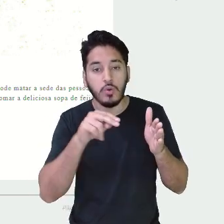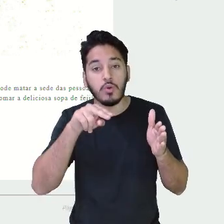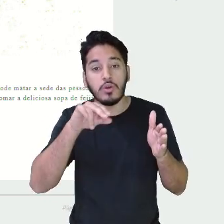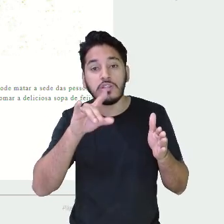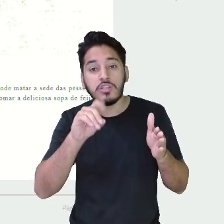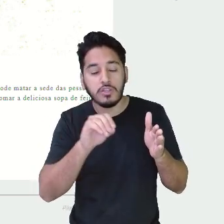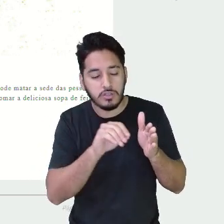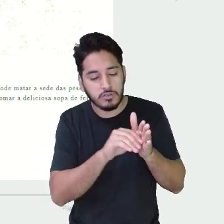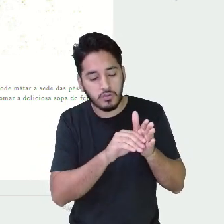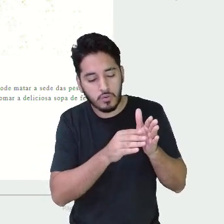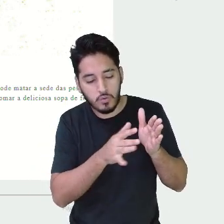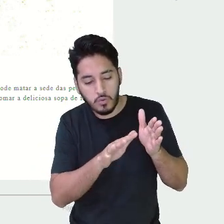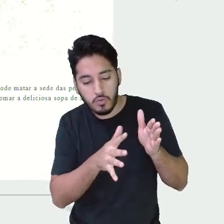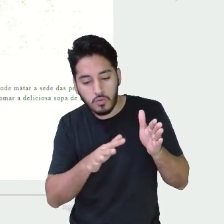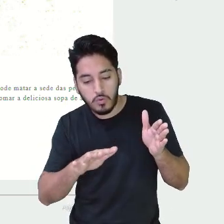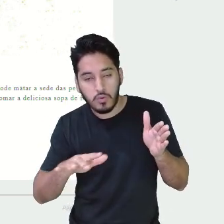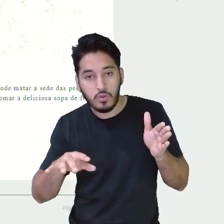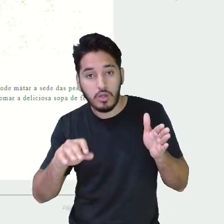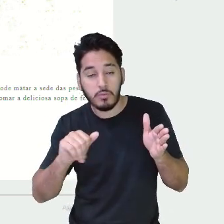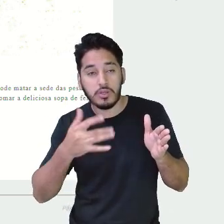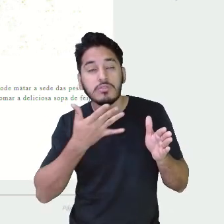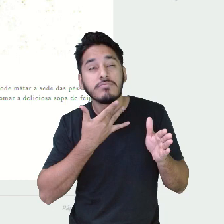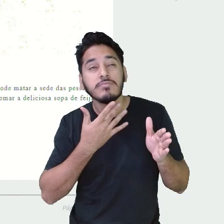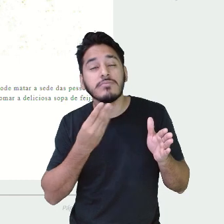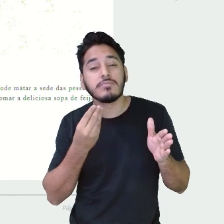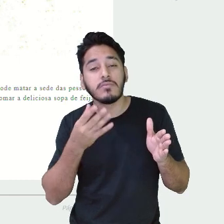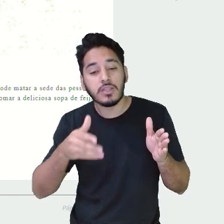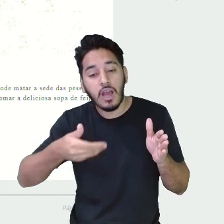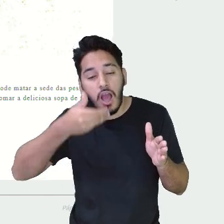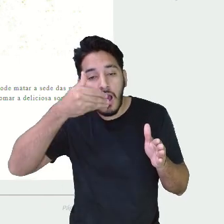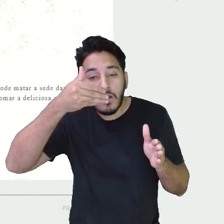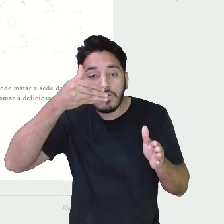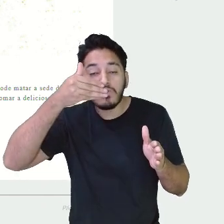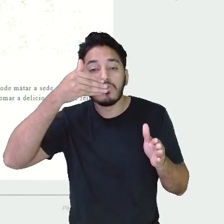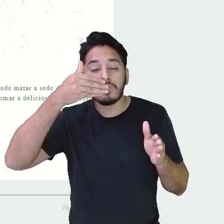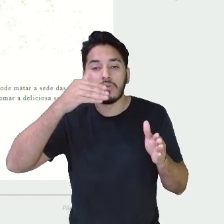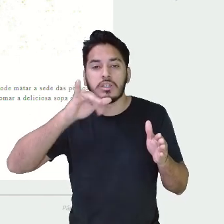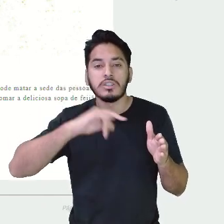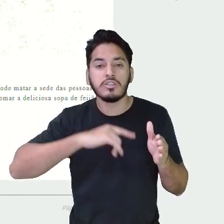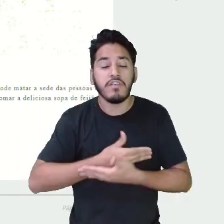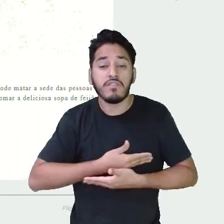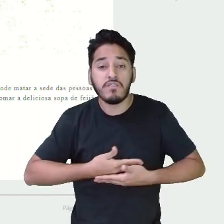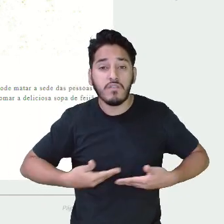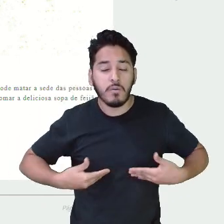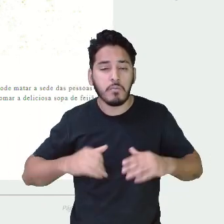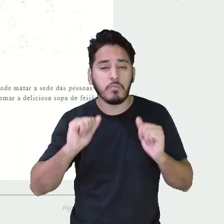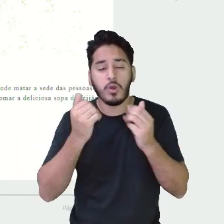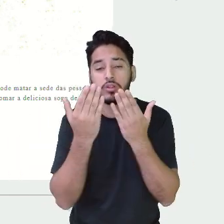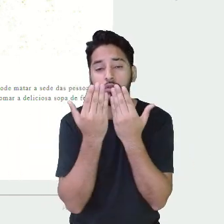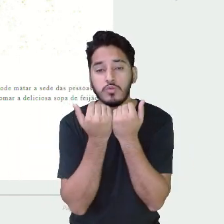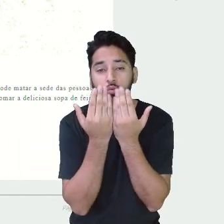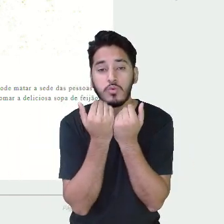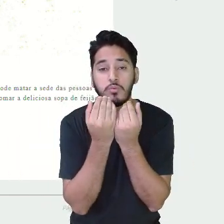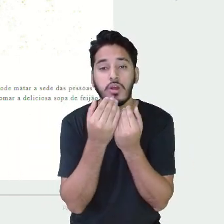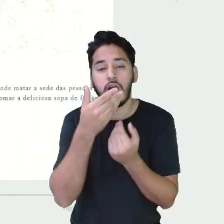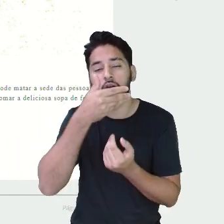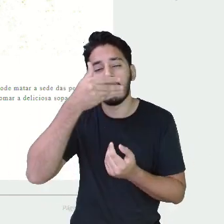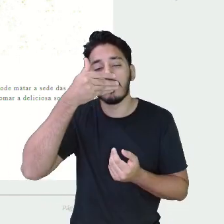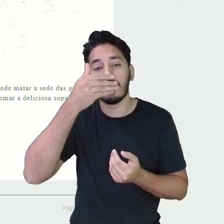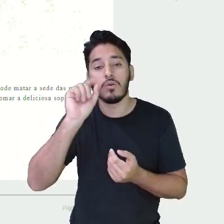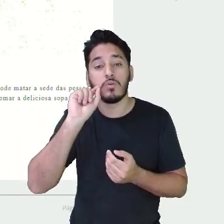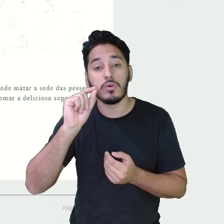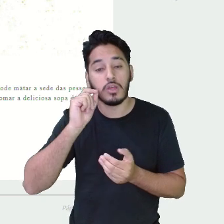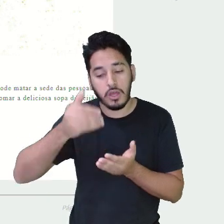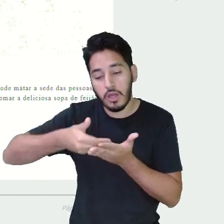mundo, pode matar a sede das pessoas e dos camelos. E se tiverem fome, todos poderão tomar a